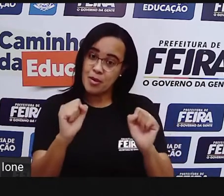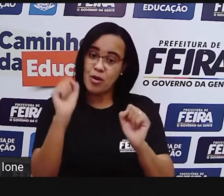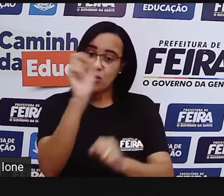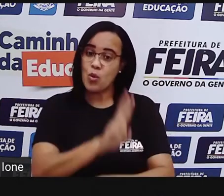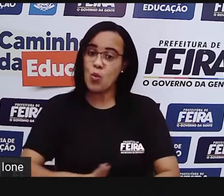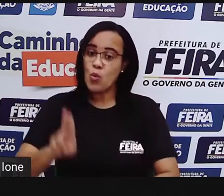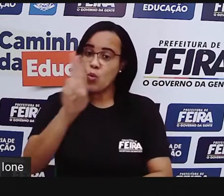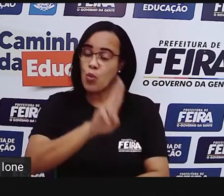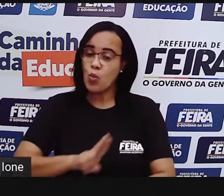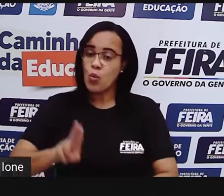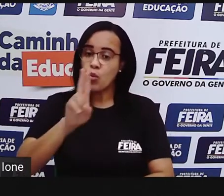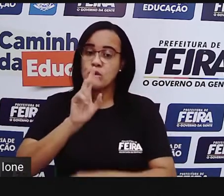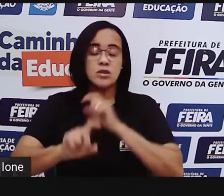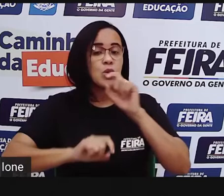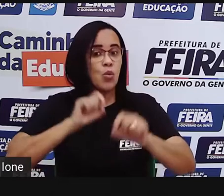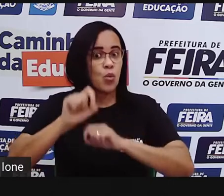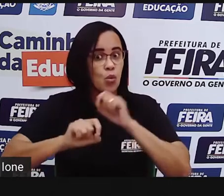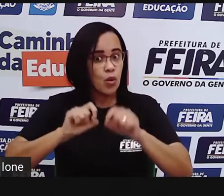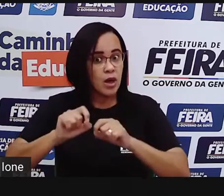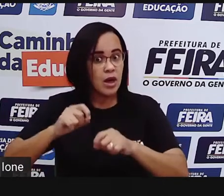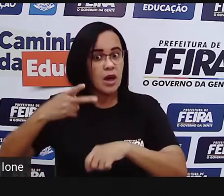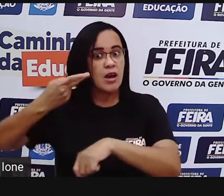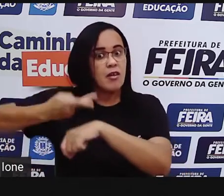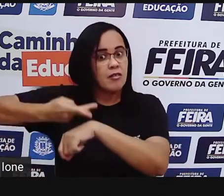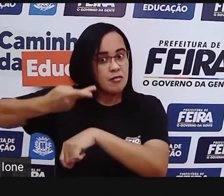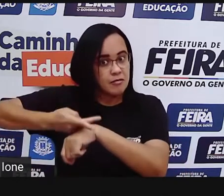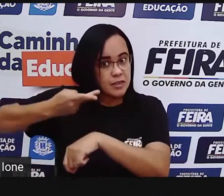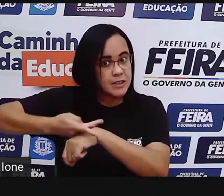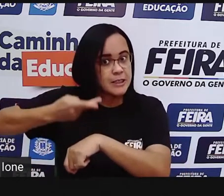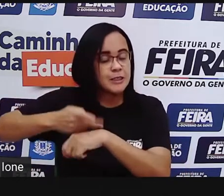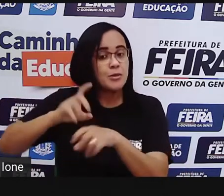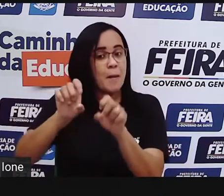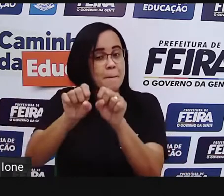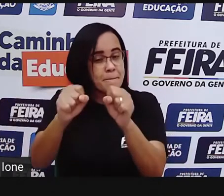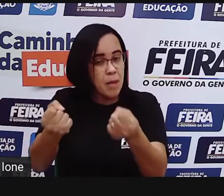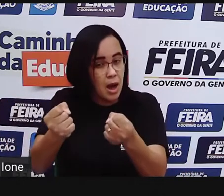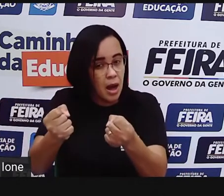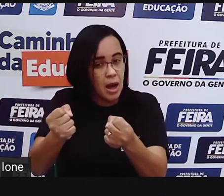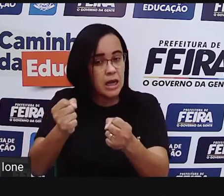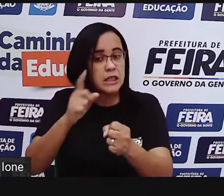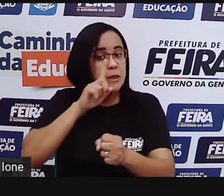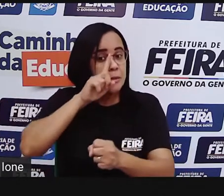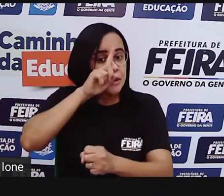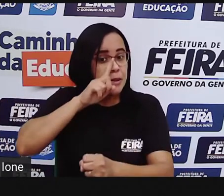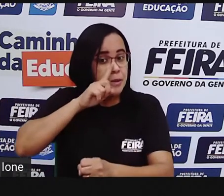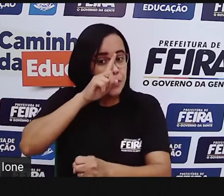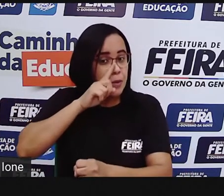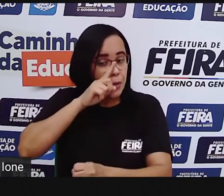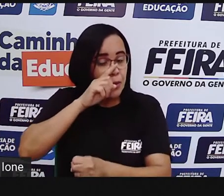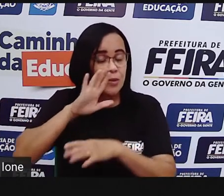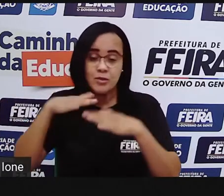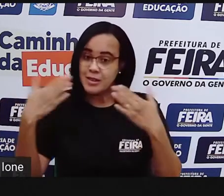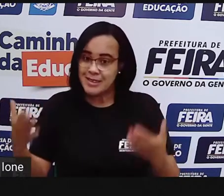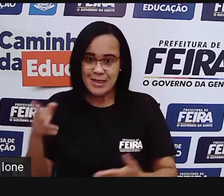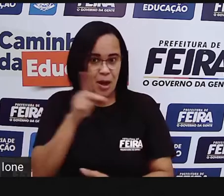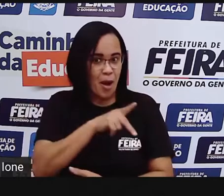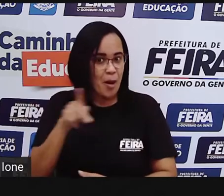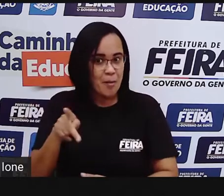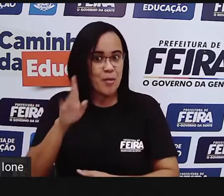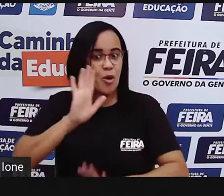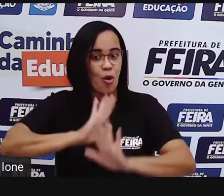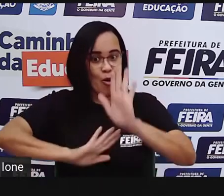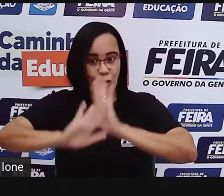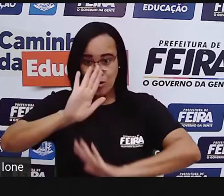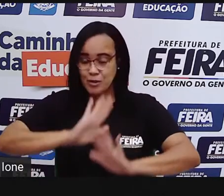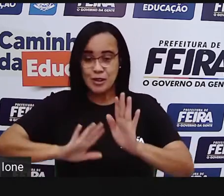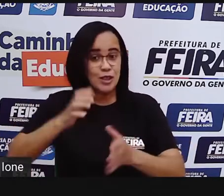usando materiais de vidro que podem quebrar e machucar. E a Prelisa não quer que ninguém fique machucado. Combinado